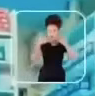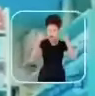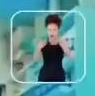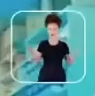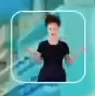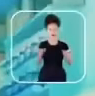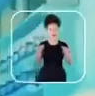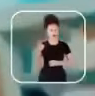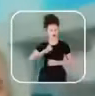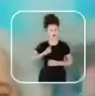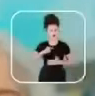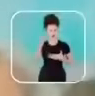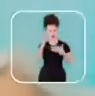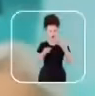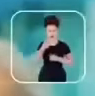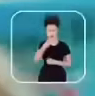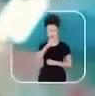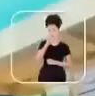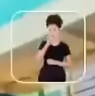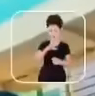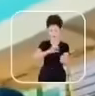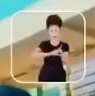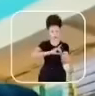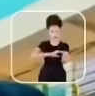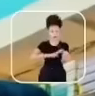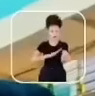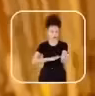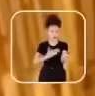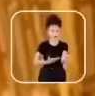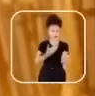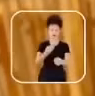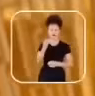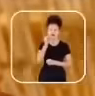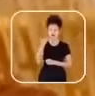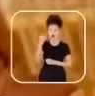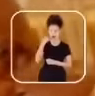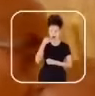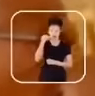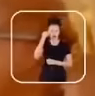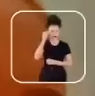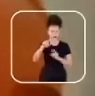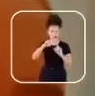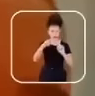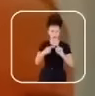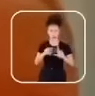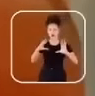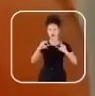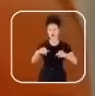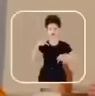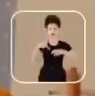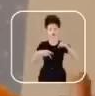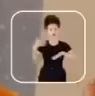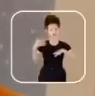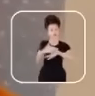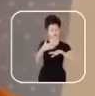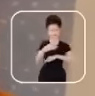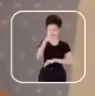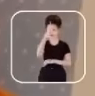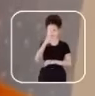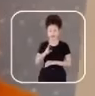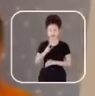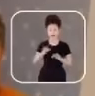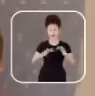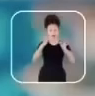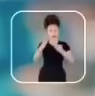na verdade é concentrar renda porque ela tira renda de todo mundo da sociedade principalmente dos mais pobres e acaba botando